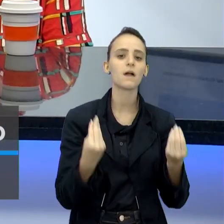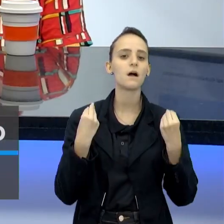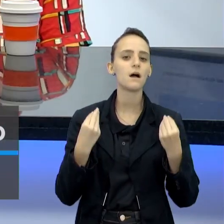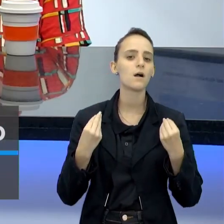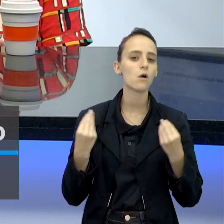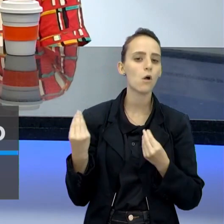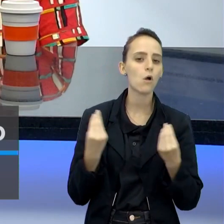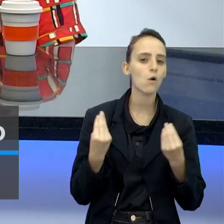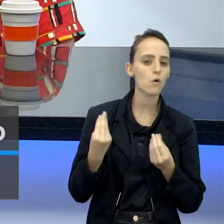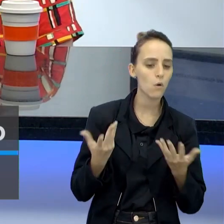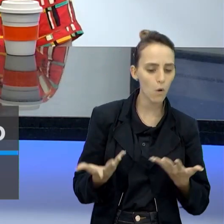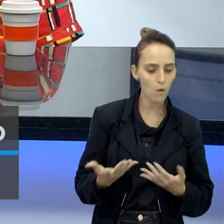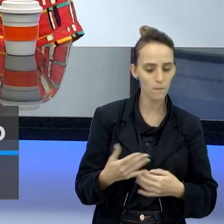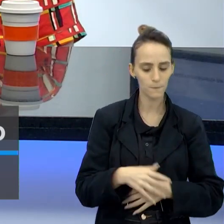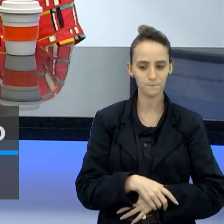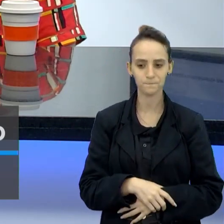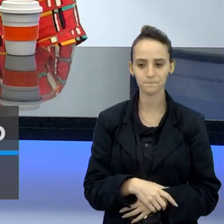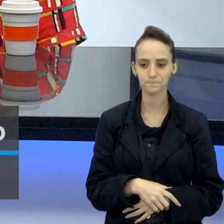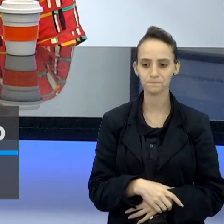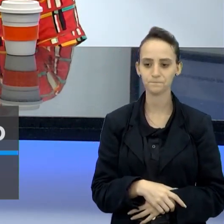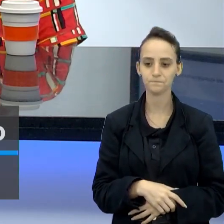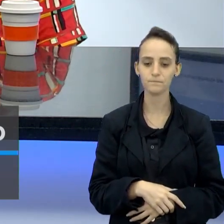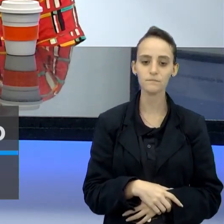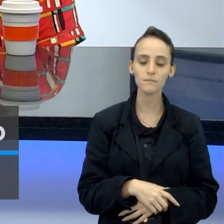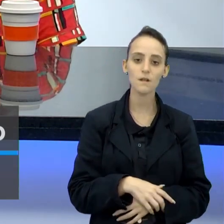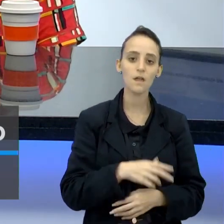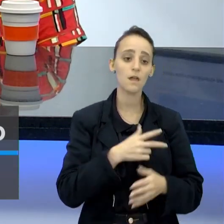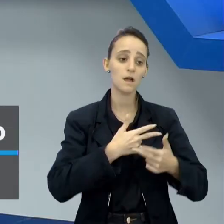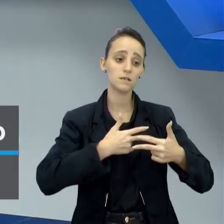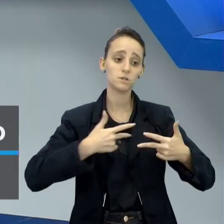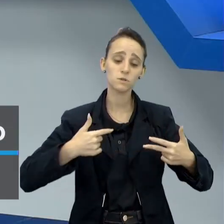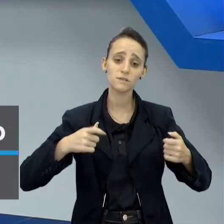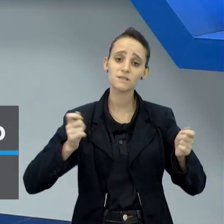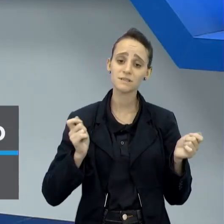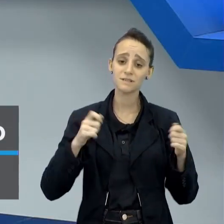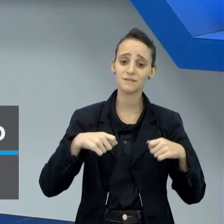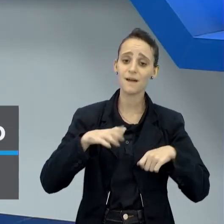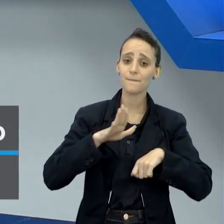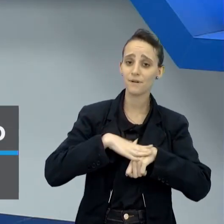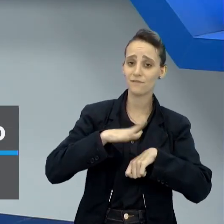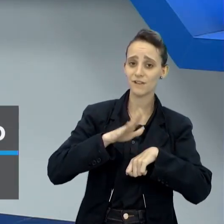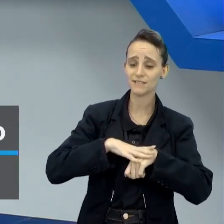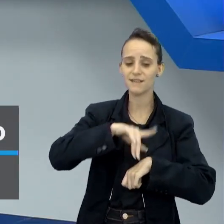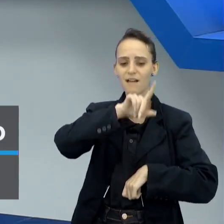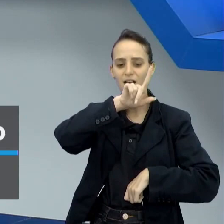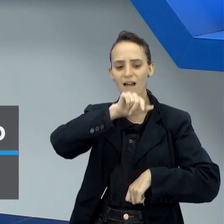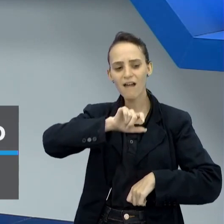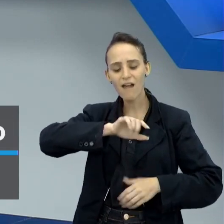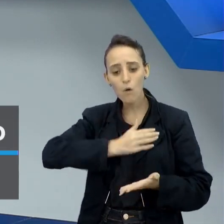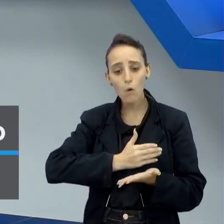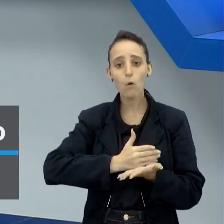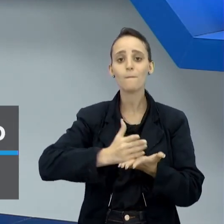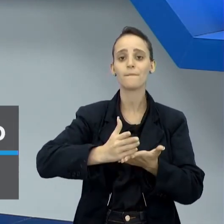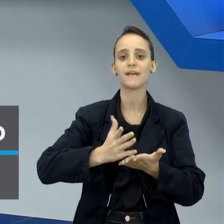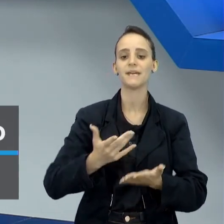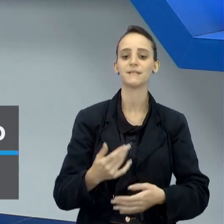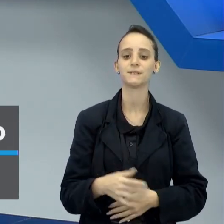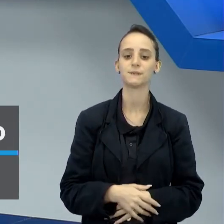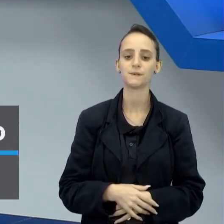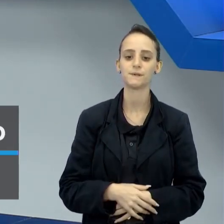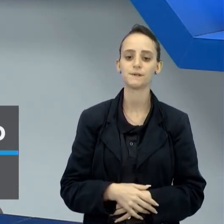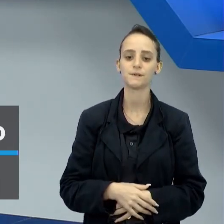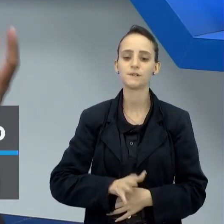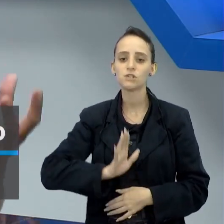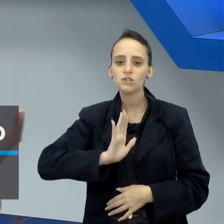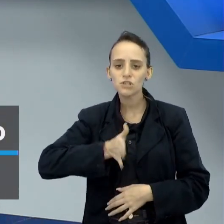possibilidades que são trazidas para vocês, né? E essas possibilidades, né, Joel, elas são pontos de partida. Nós estamos imersos